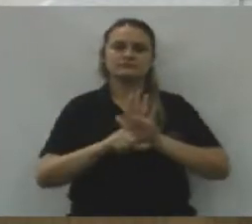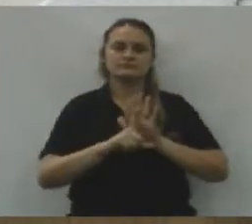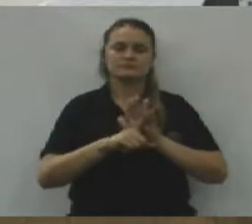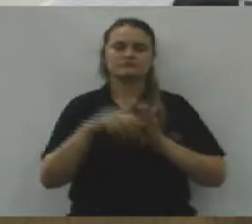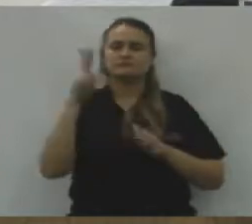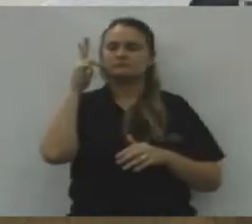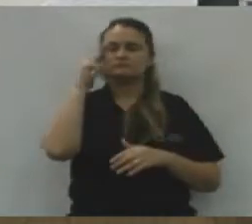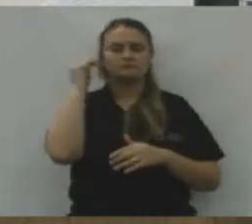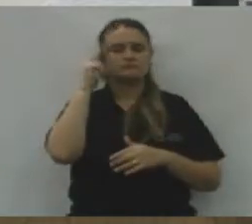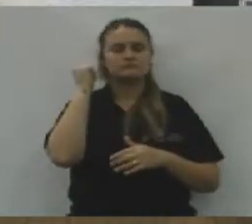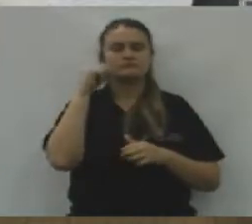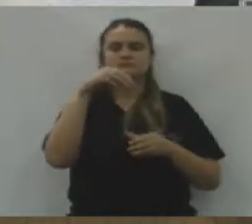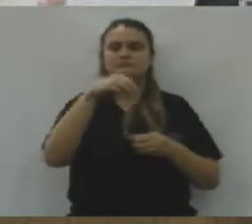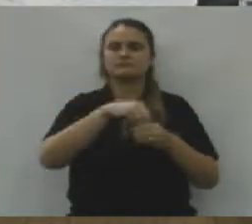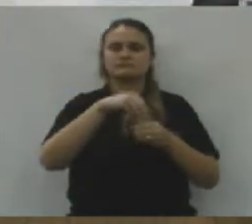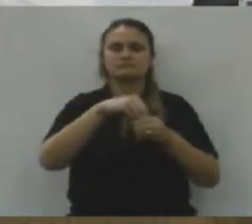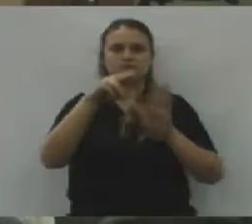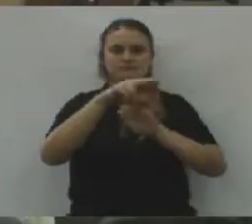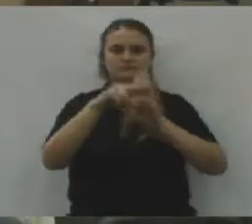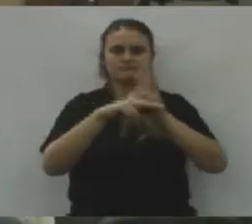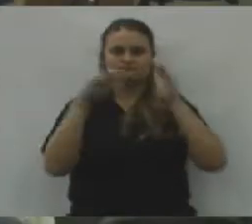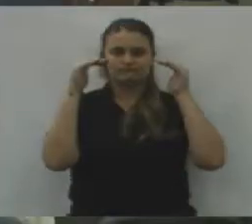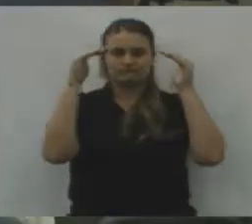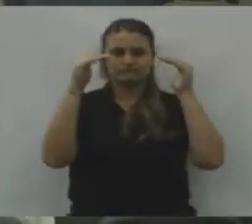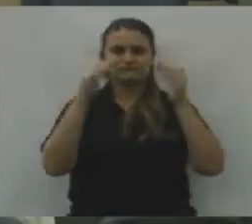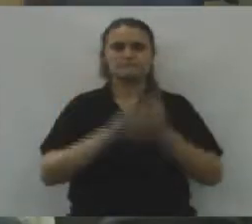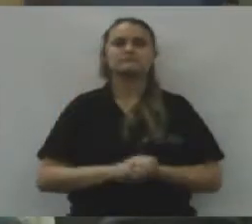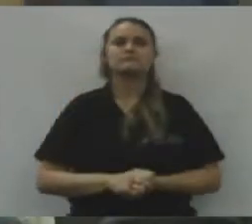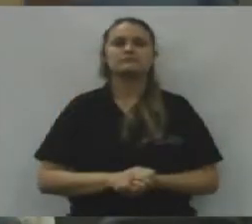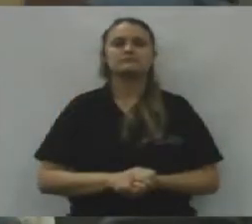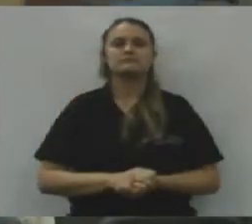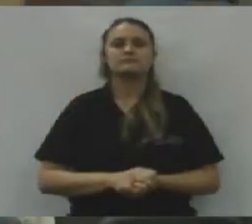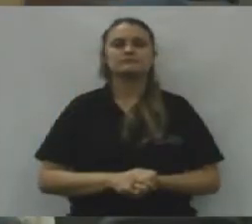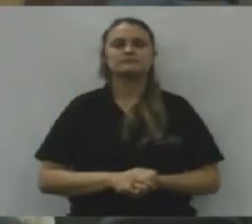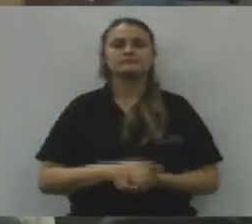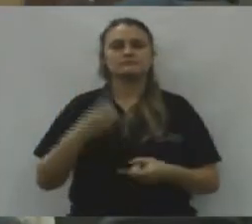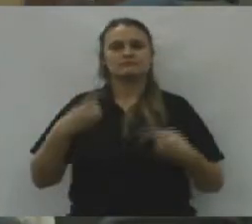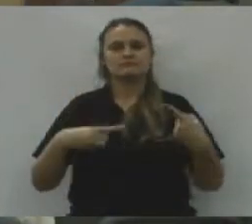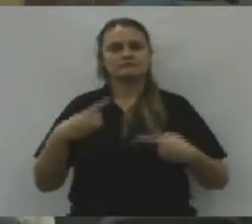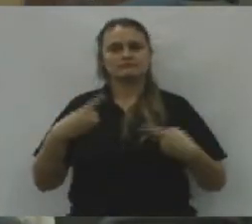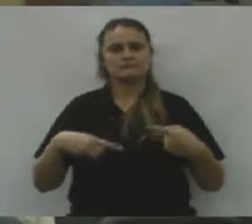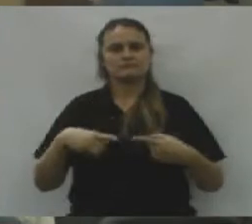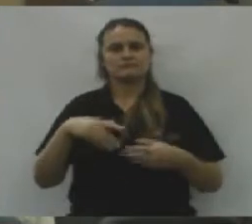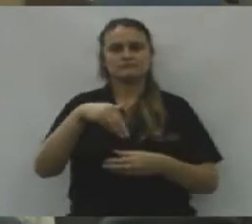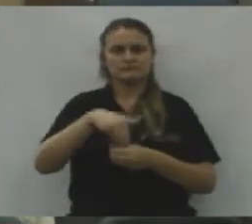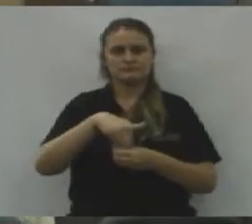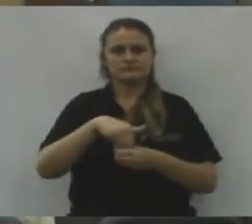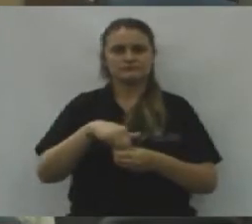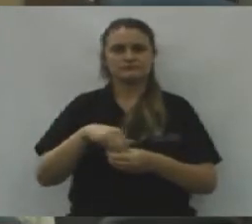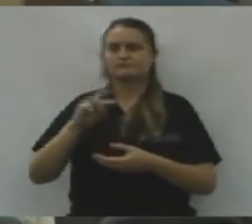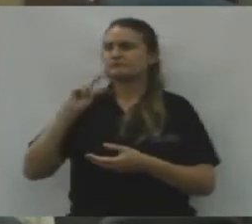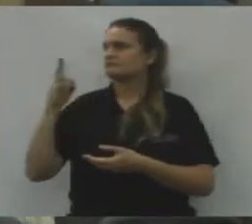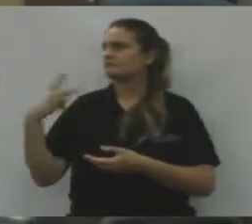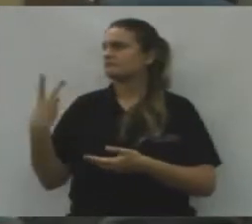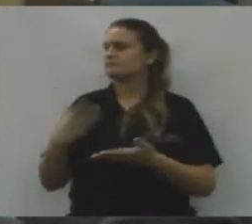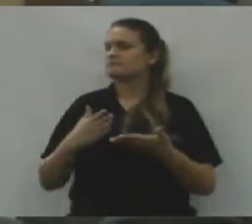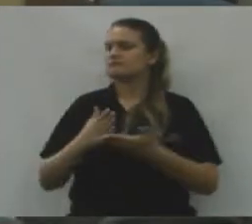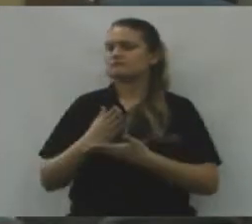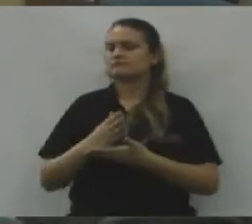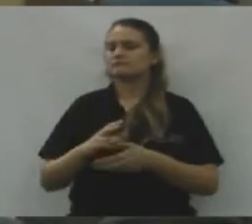devendo seguir os trâmites do regimento, é o parecer. Em discussão, em votação, senhores vereadores que